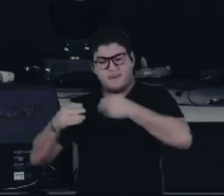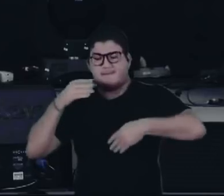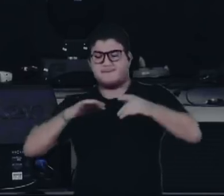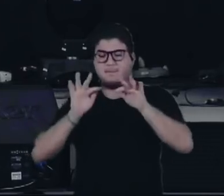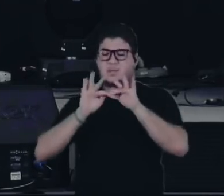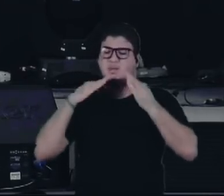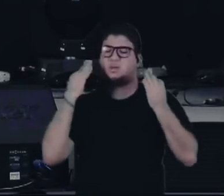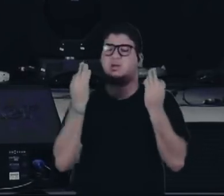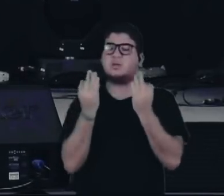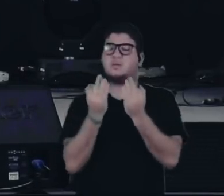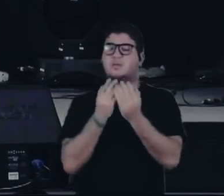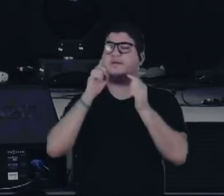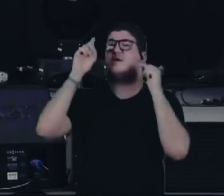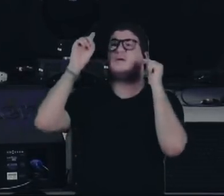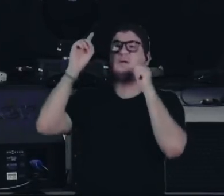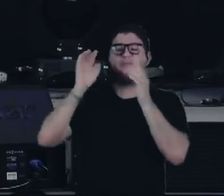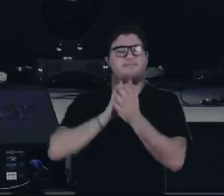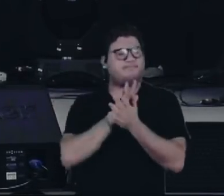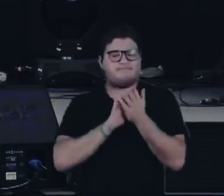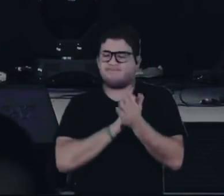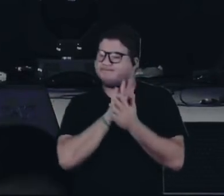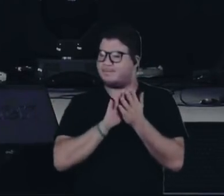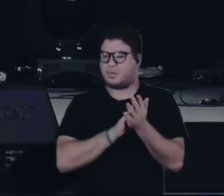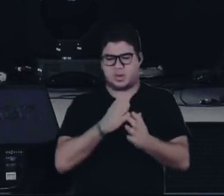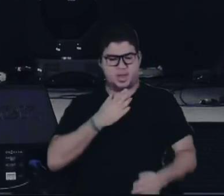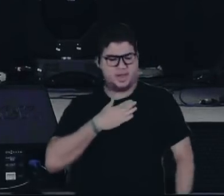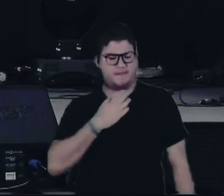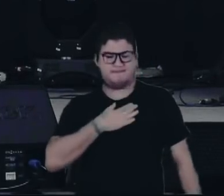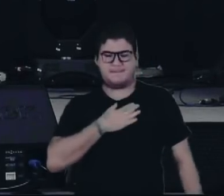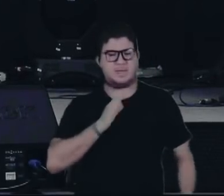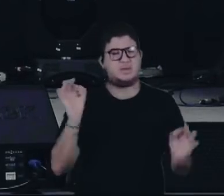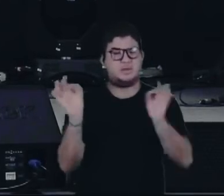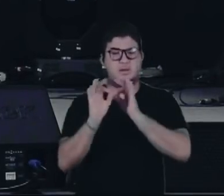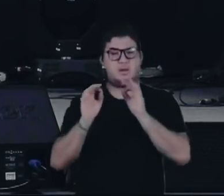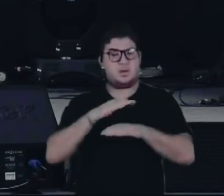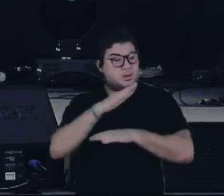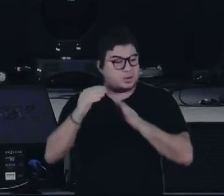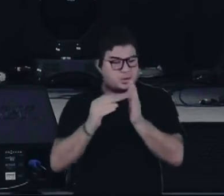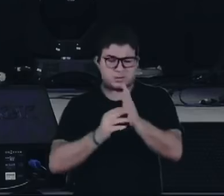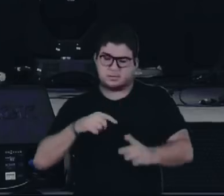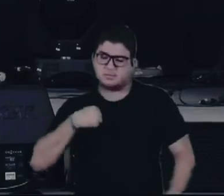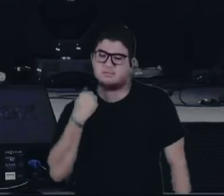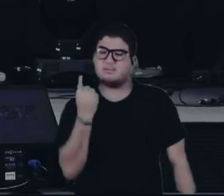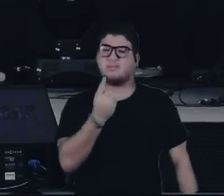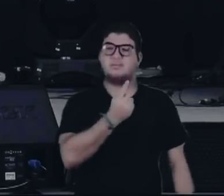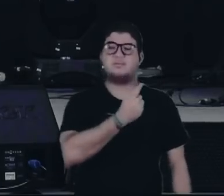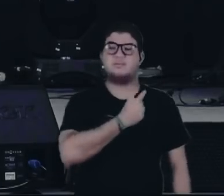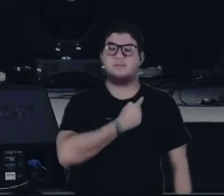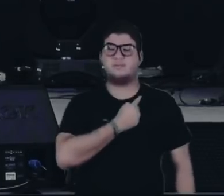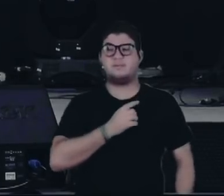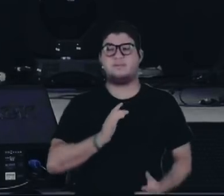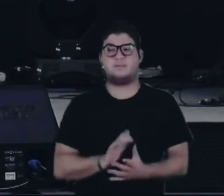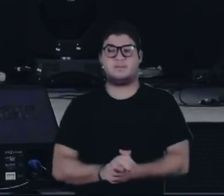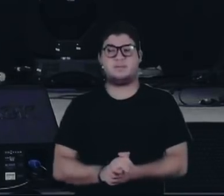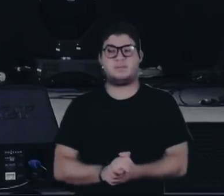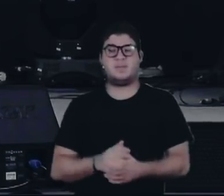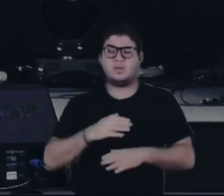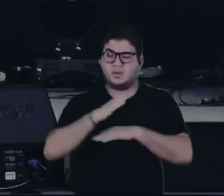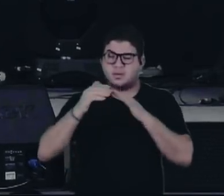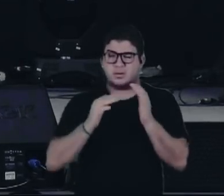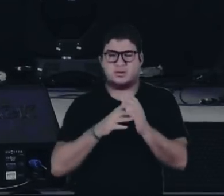família de Deus, nada mais é meu, é tudo nosso. É nosso.